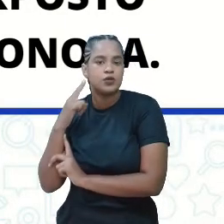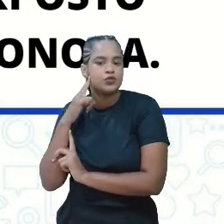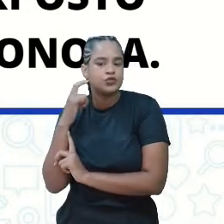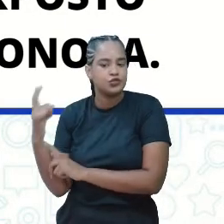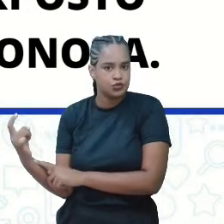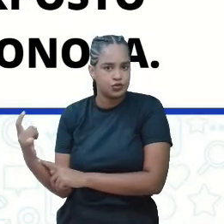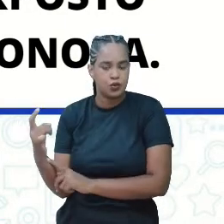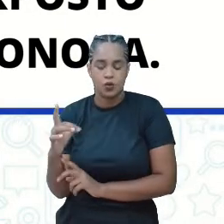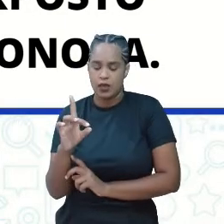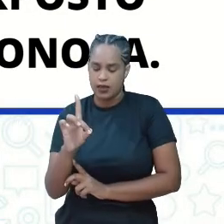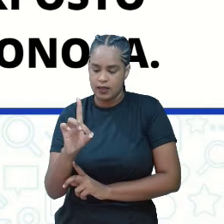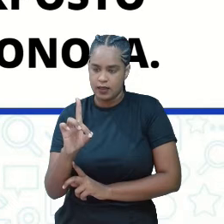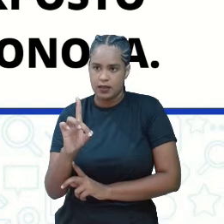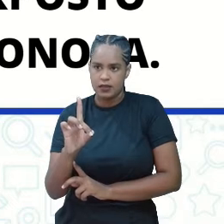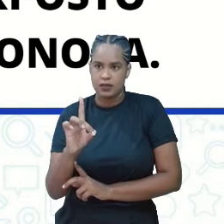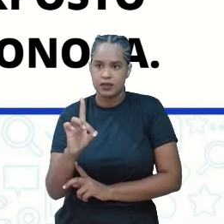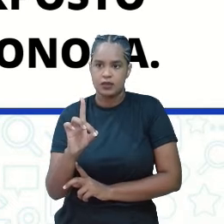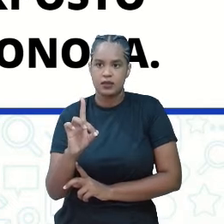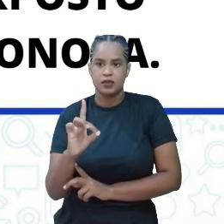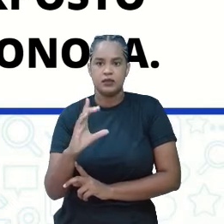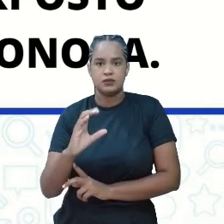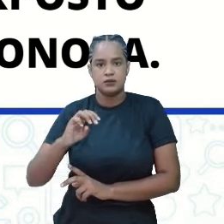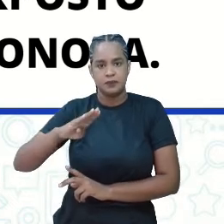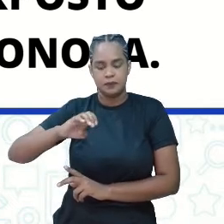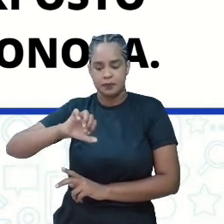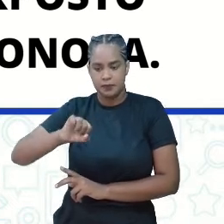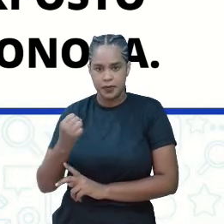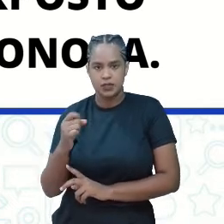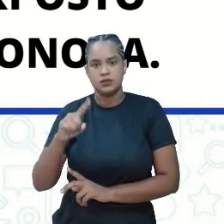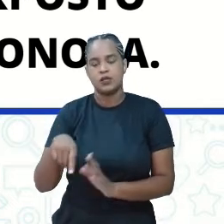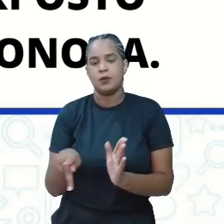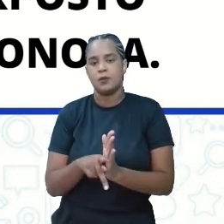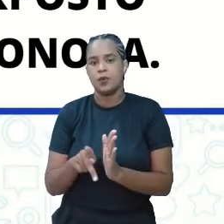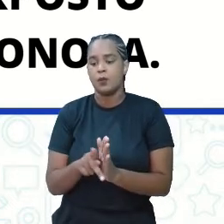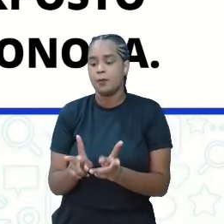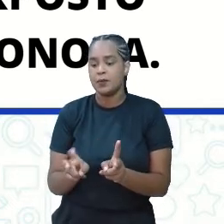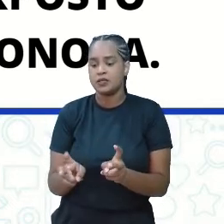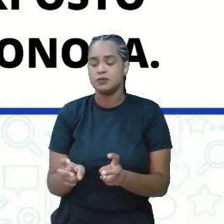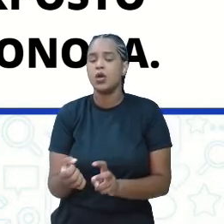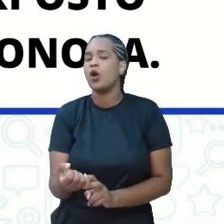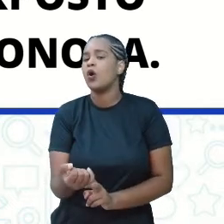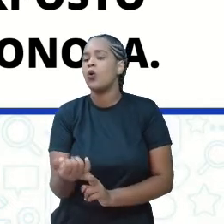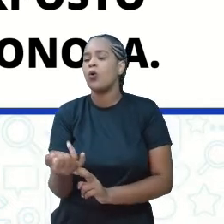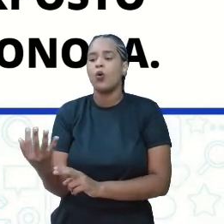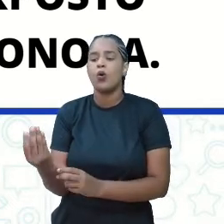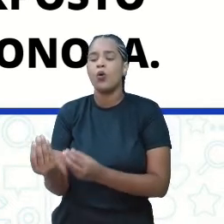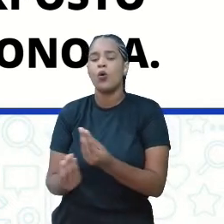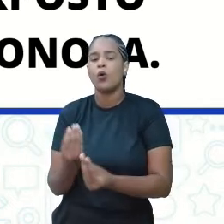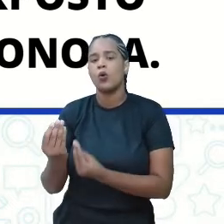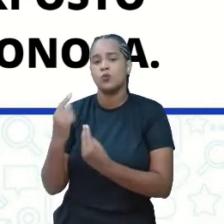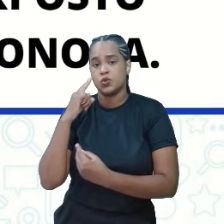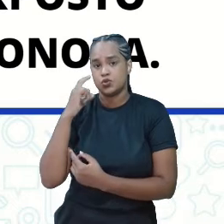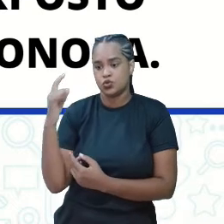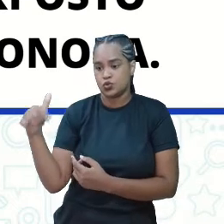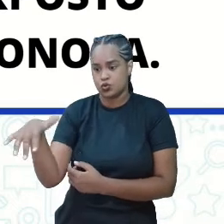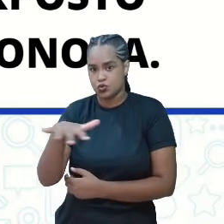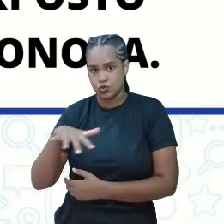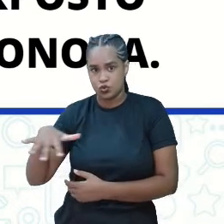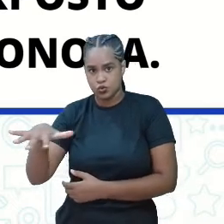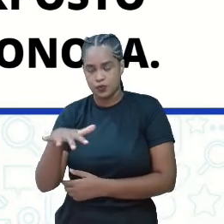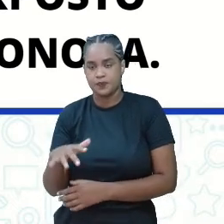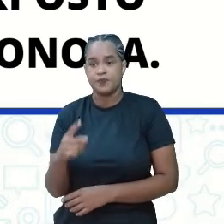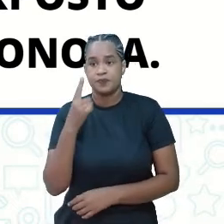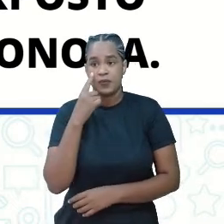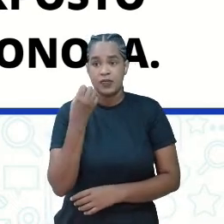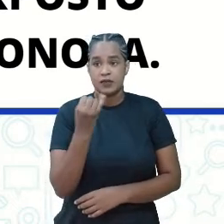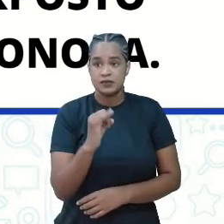os decibéis, que seria aí a unidade para ver como é que está esse som. Então, aí diz que a partir de